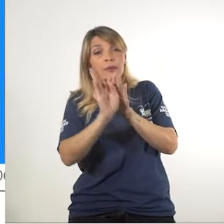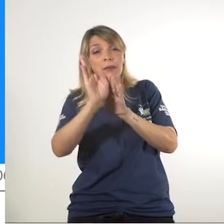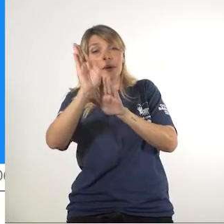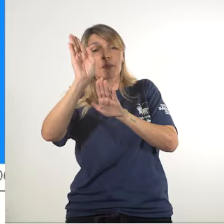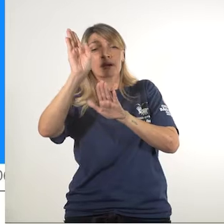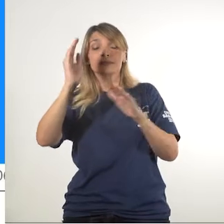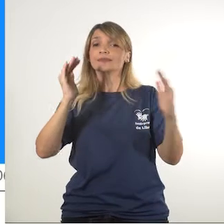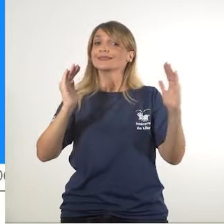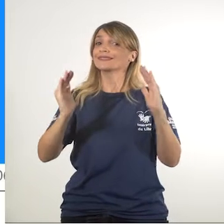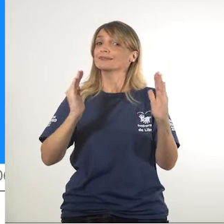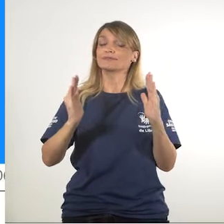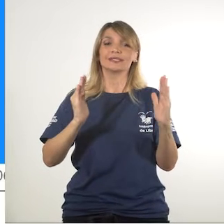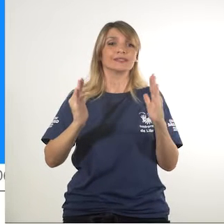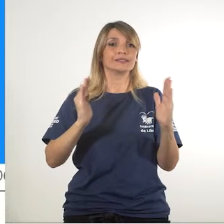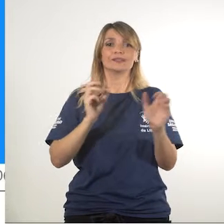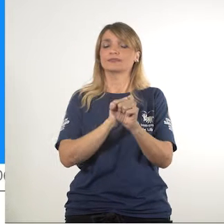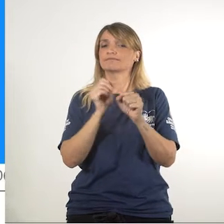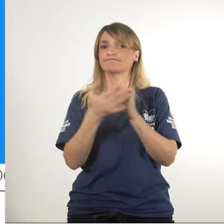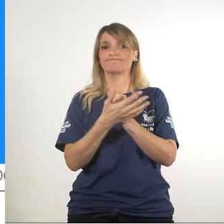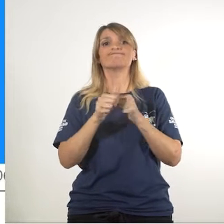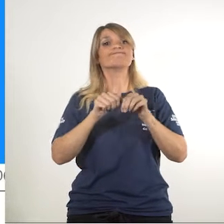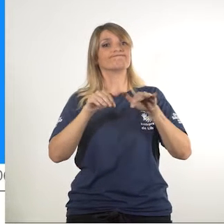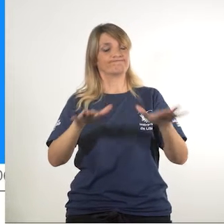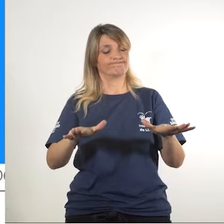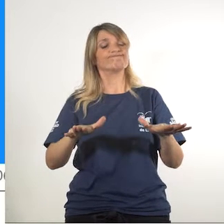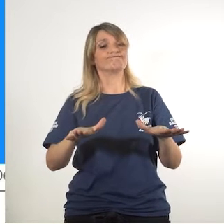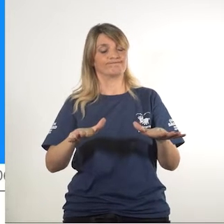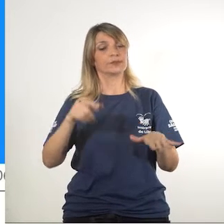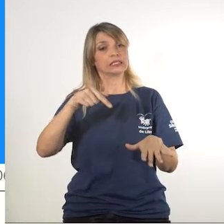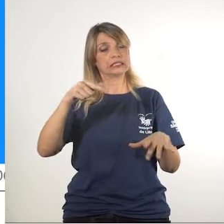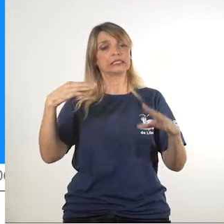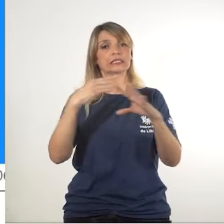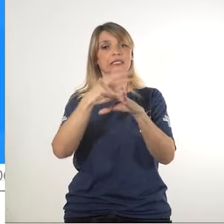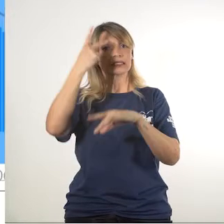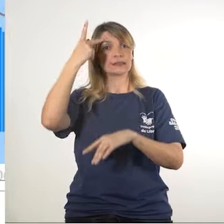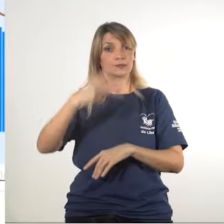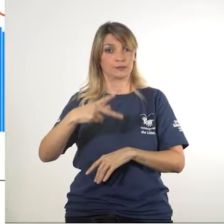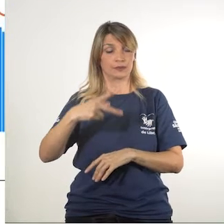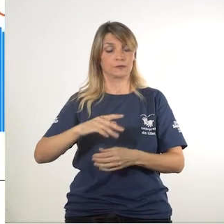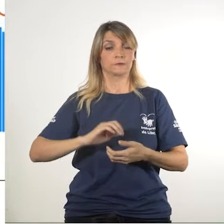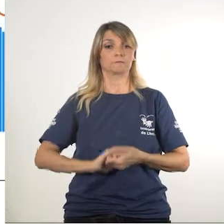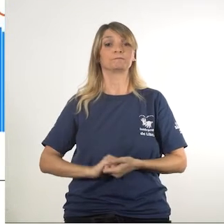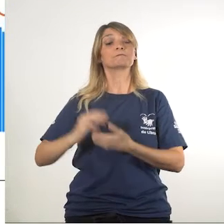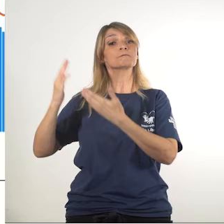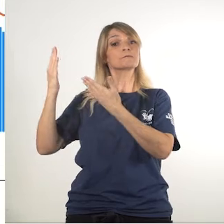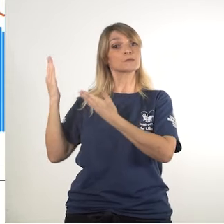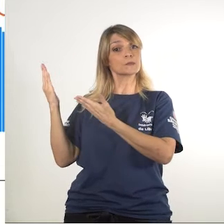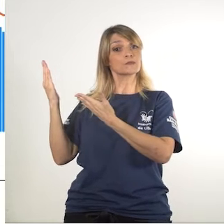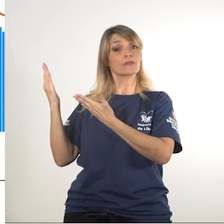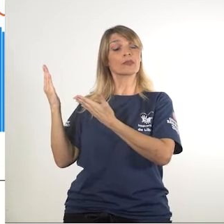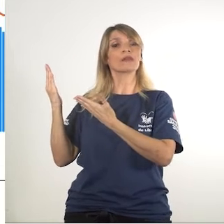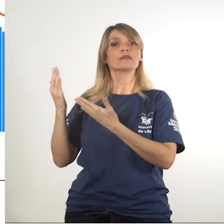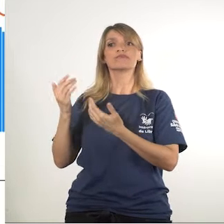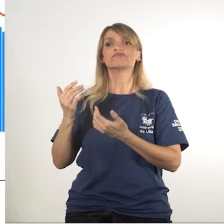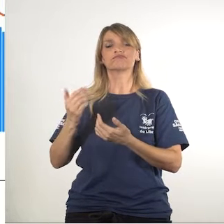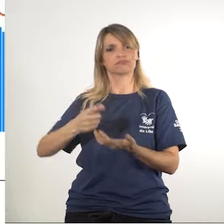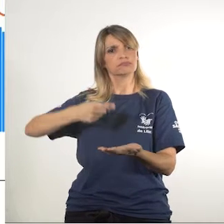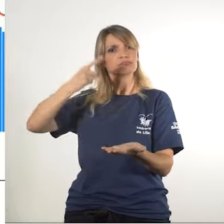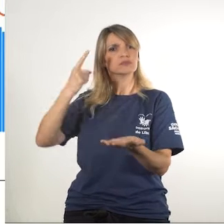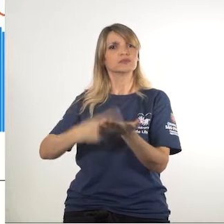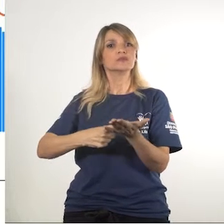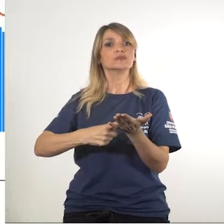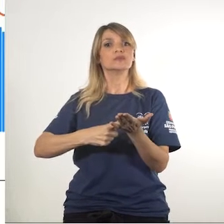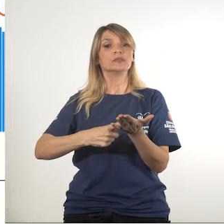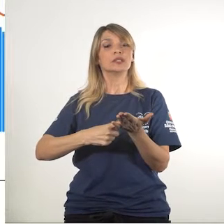estamos vivendo da pandemia na nossa cidade. Aqui a distribuição de casos confirmados